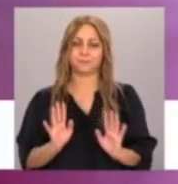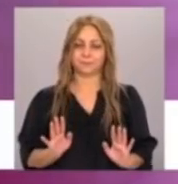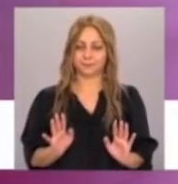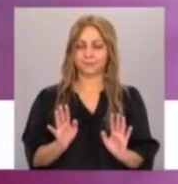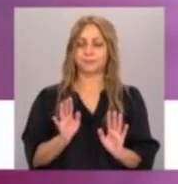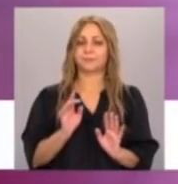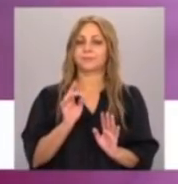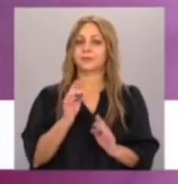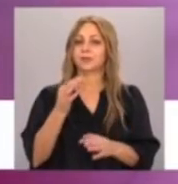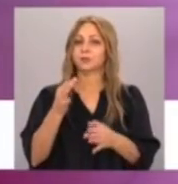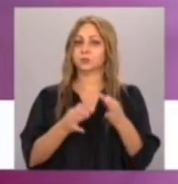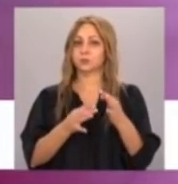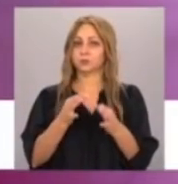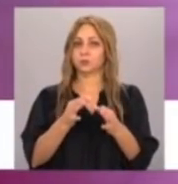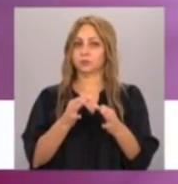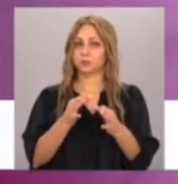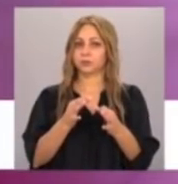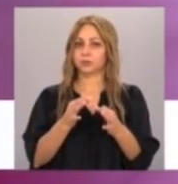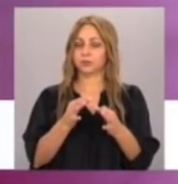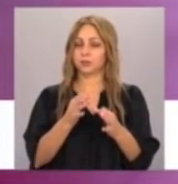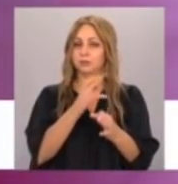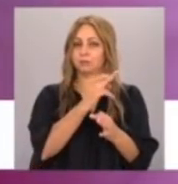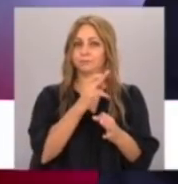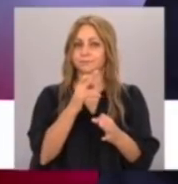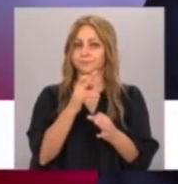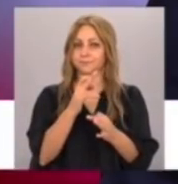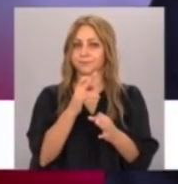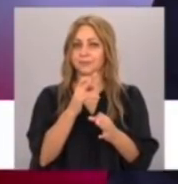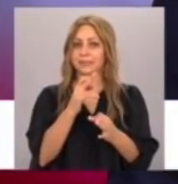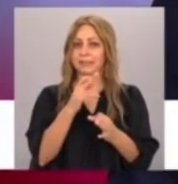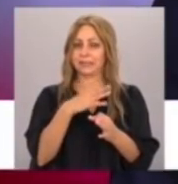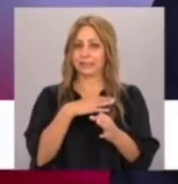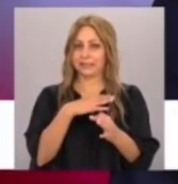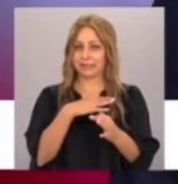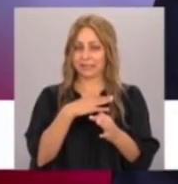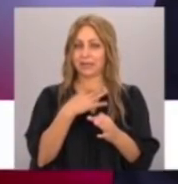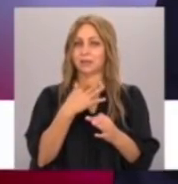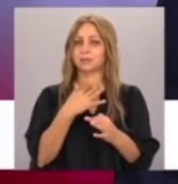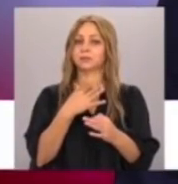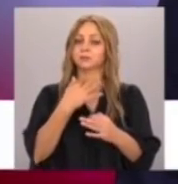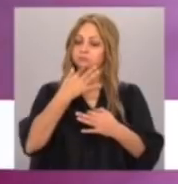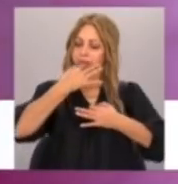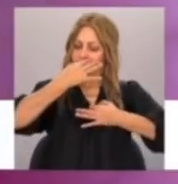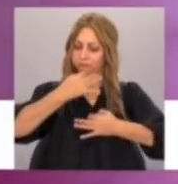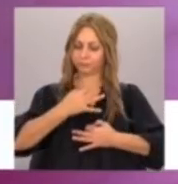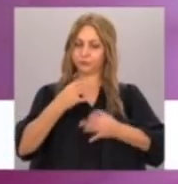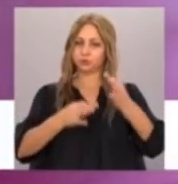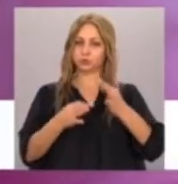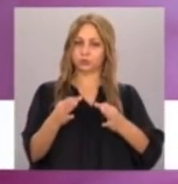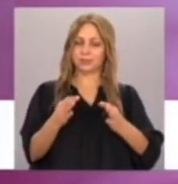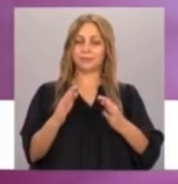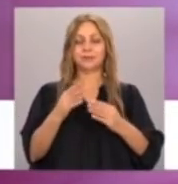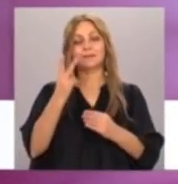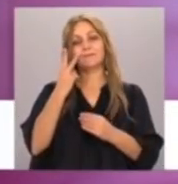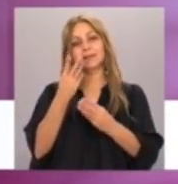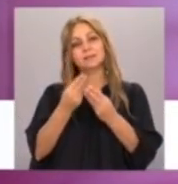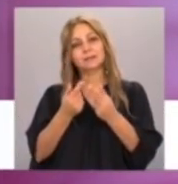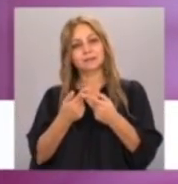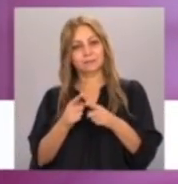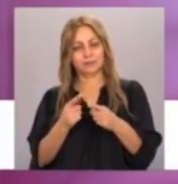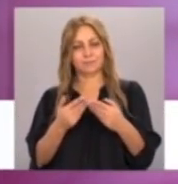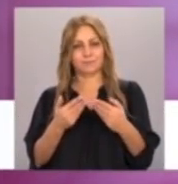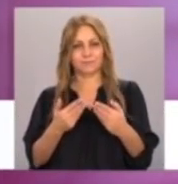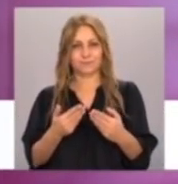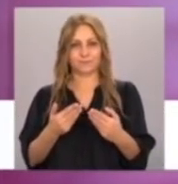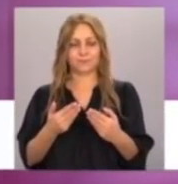a justiça que o outro Rio parece que se salvar na no sistema fiscal tem que ser visto outra forma nós temos